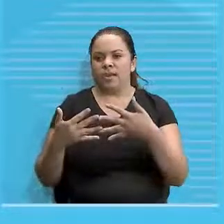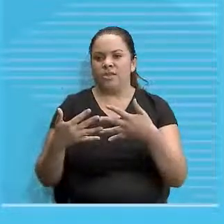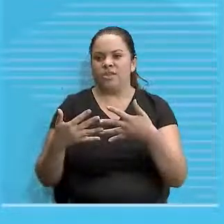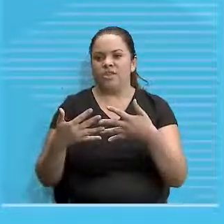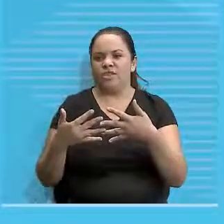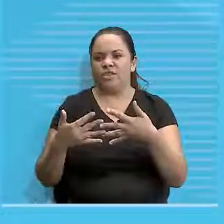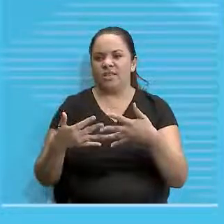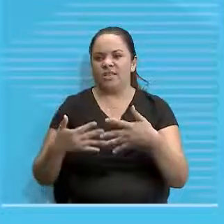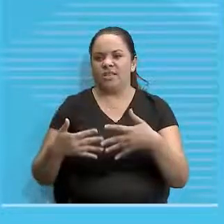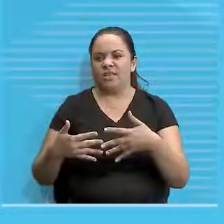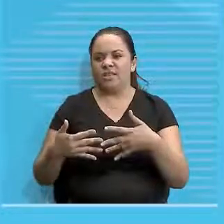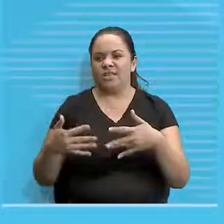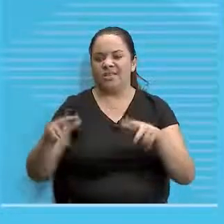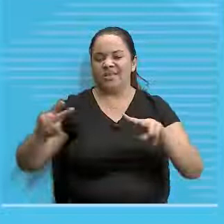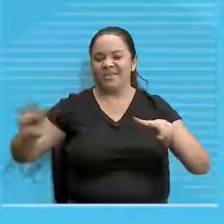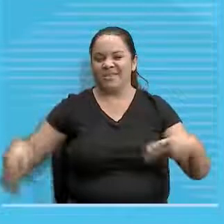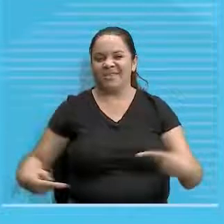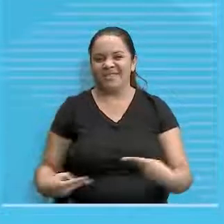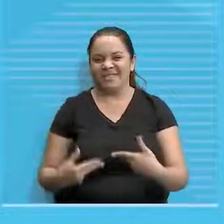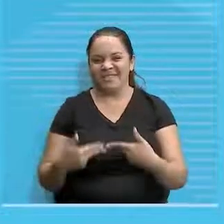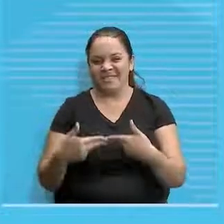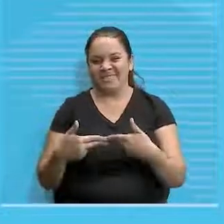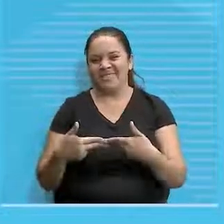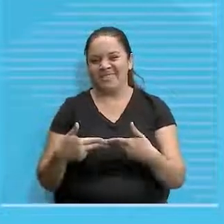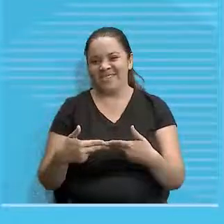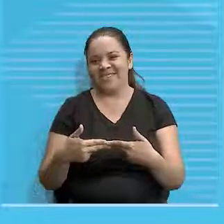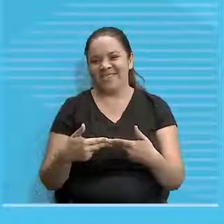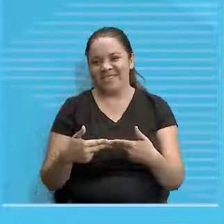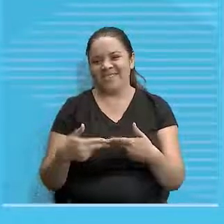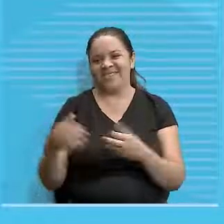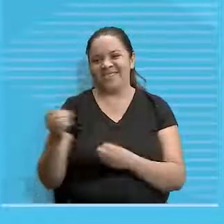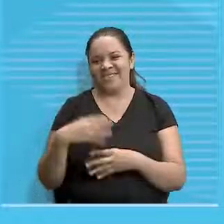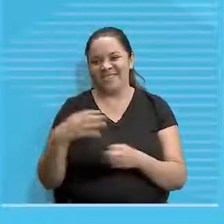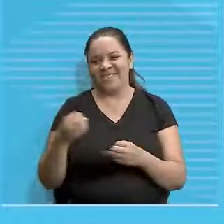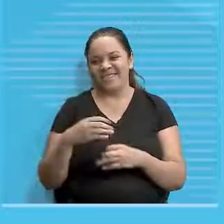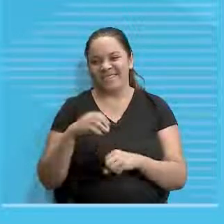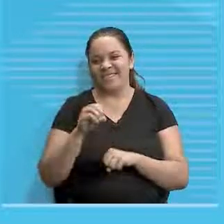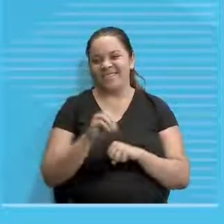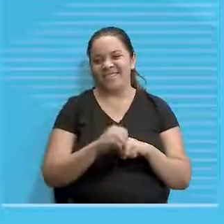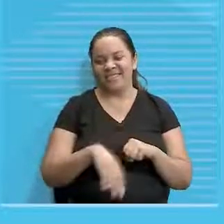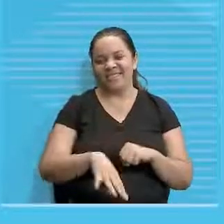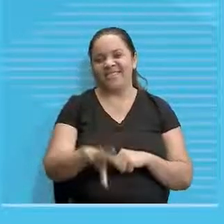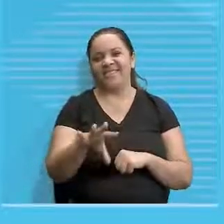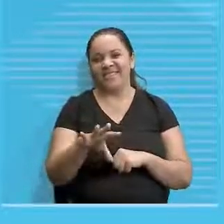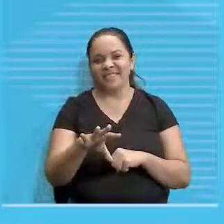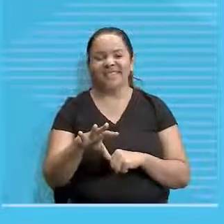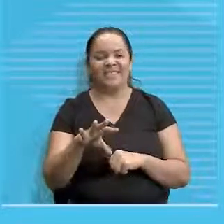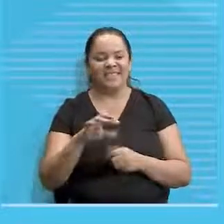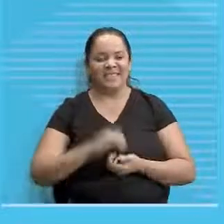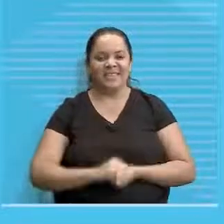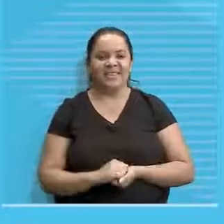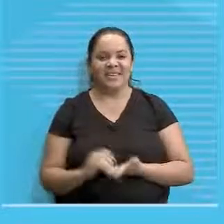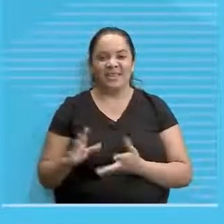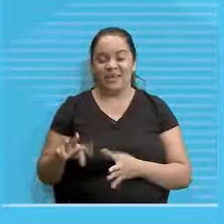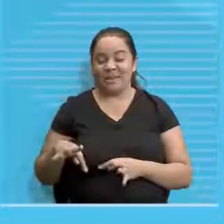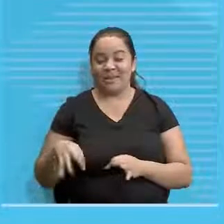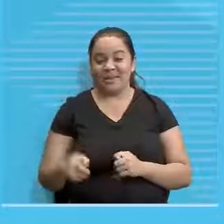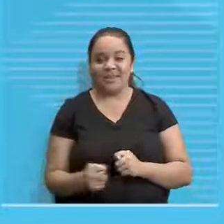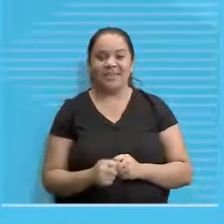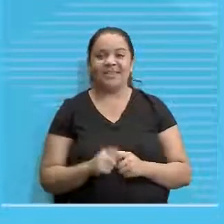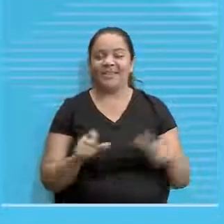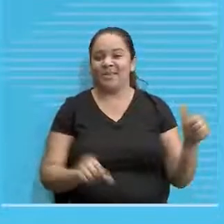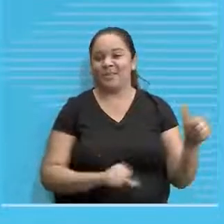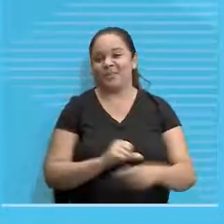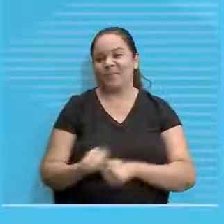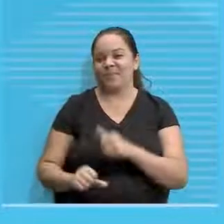né? Tudo isso vai moldando a nossa identidade, vai identificando, vai